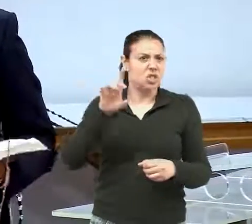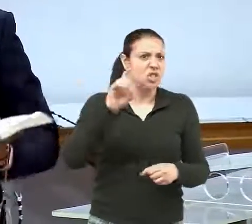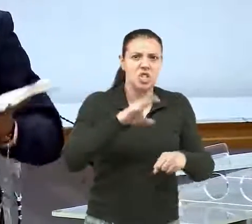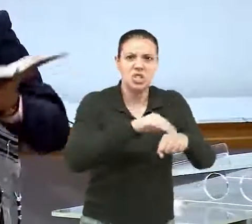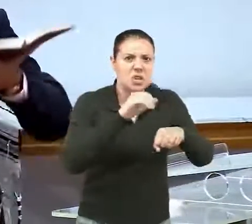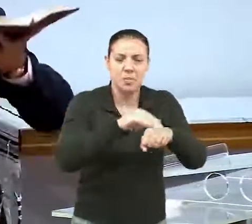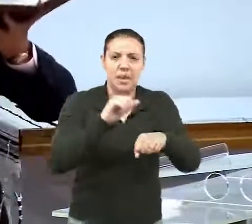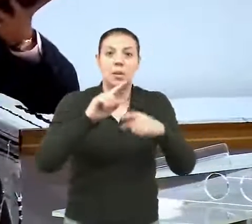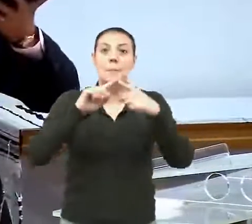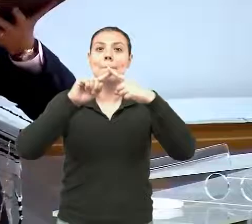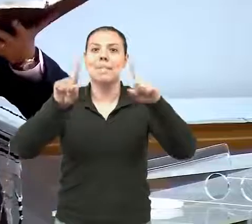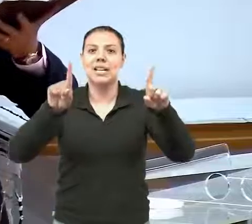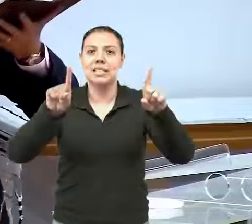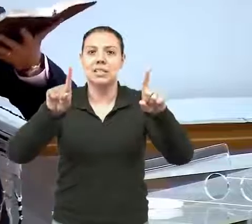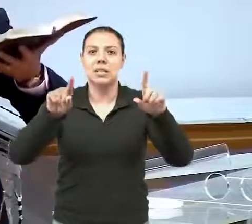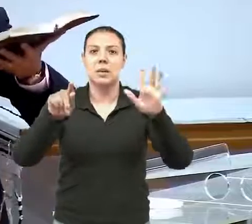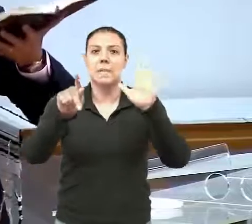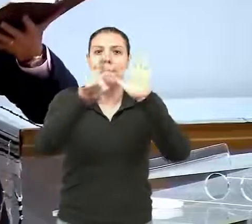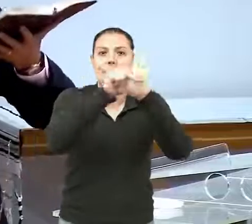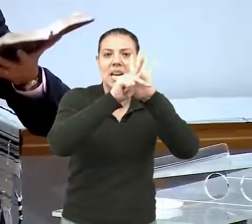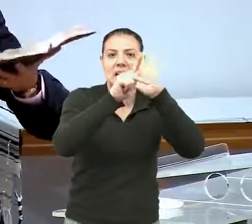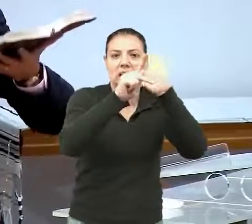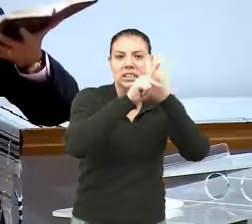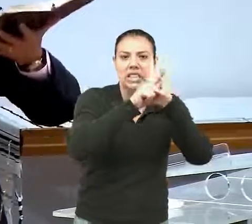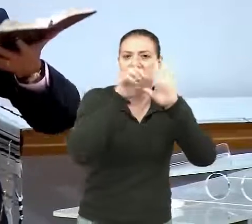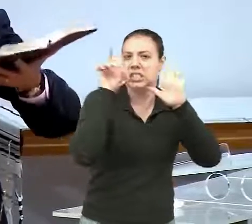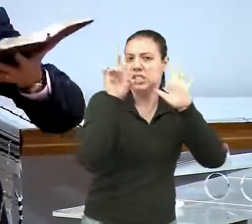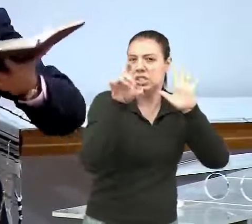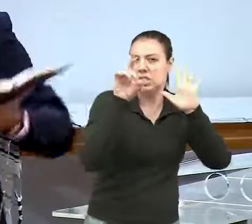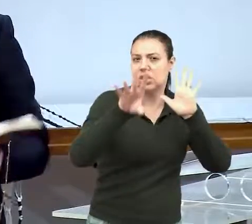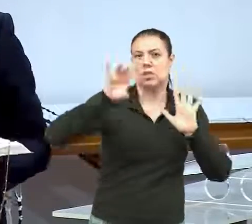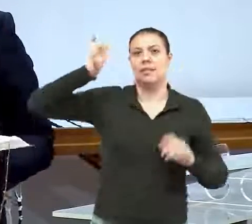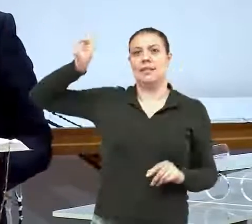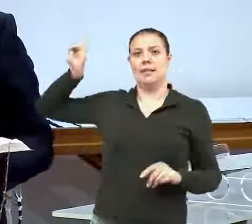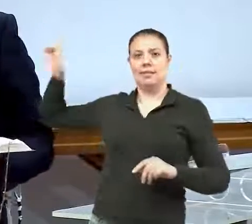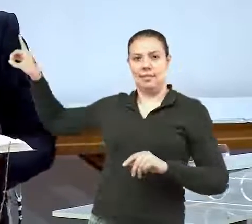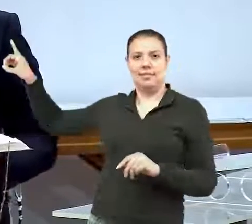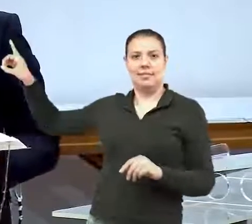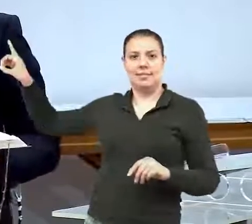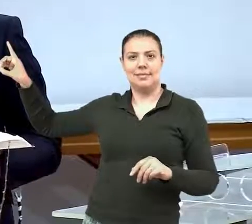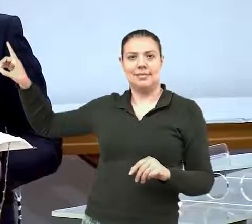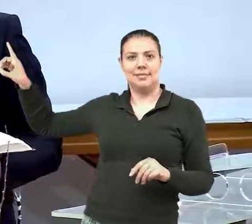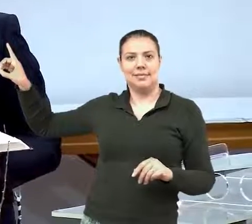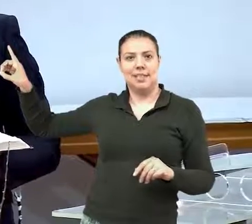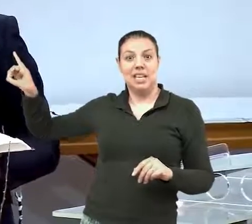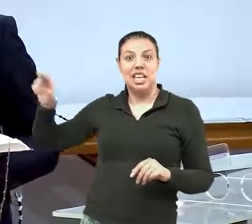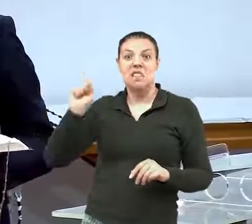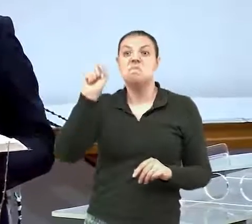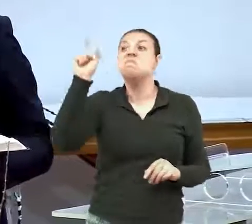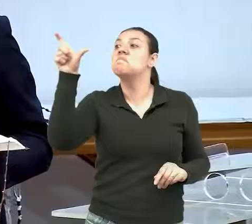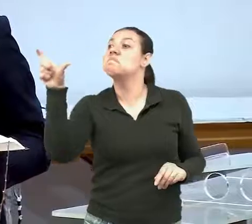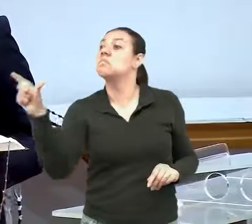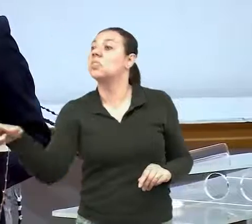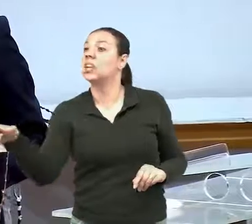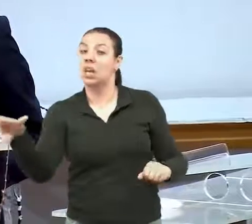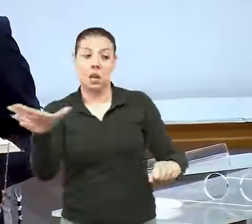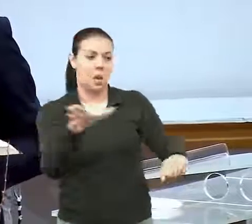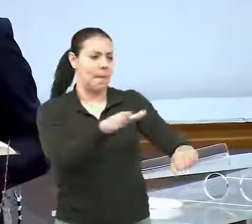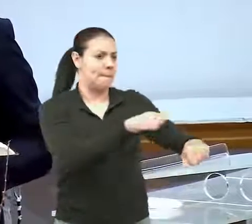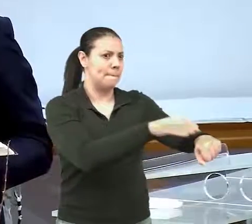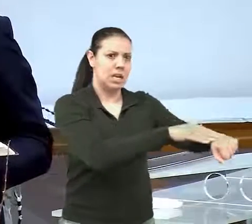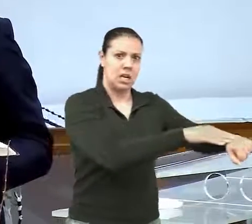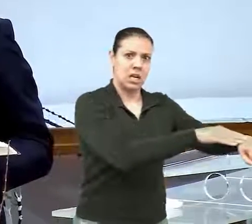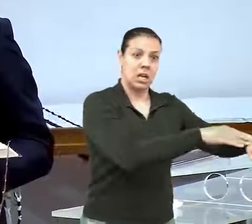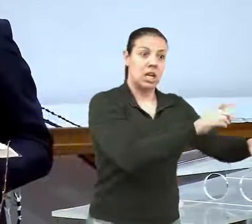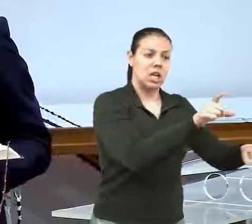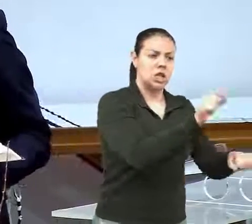Deus, mas agora você é propriedade exclusiva de Deus. E quem tocar em você, diz a Bíblia, toca